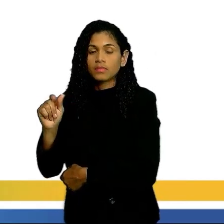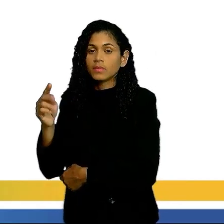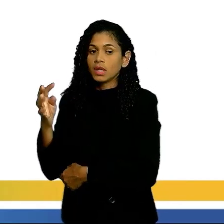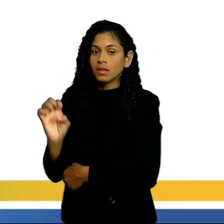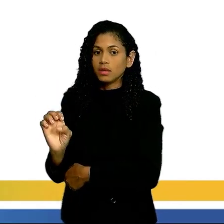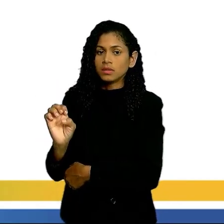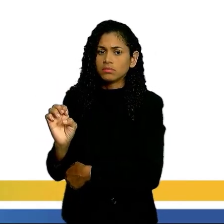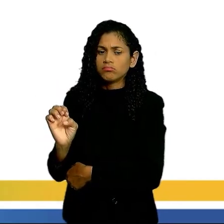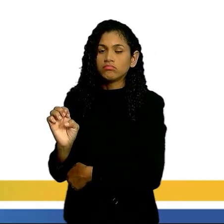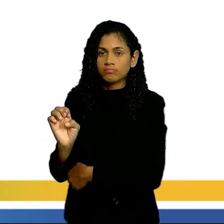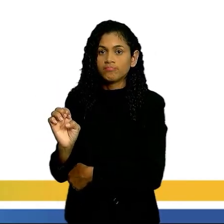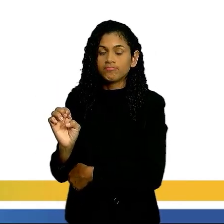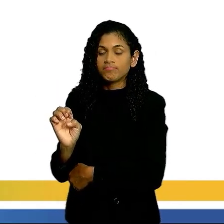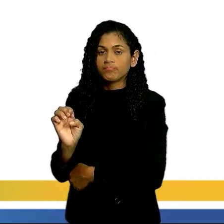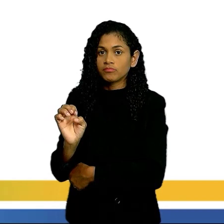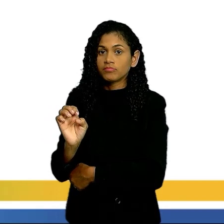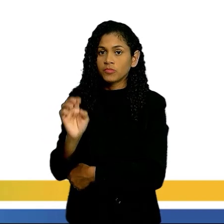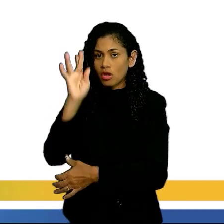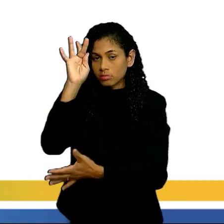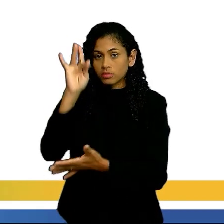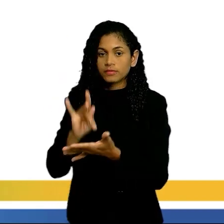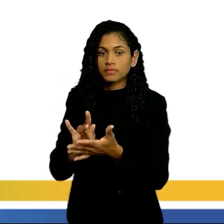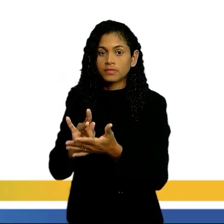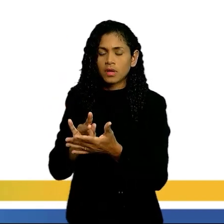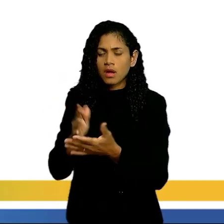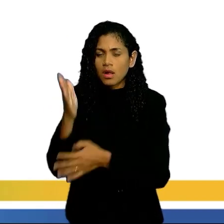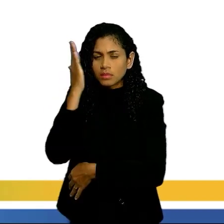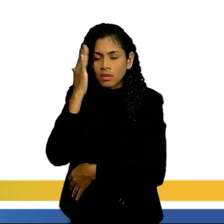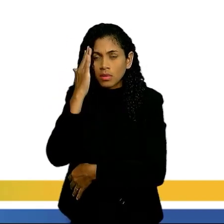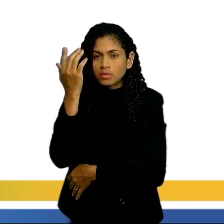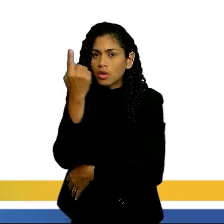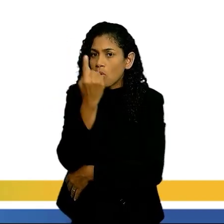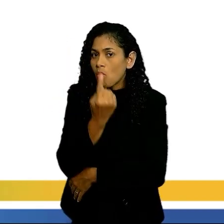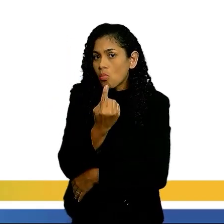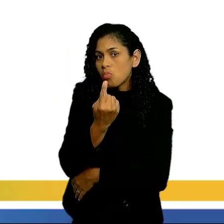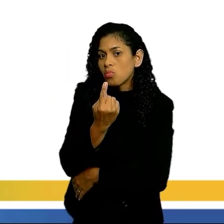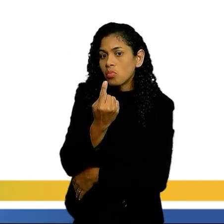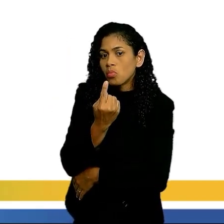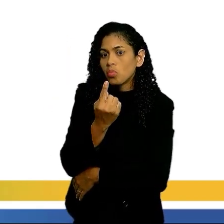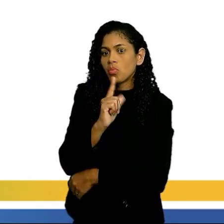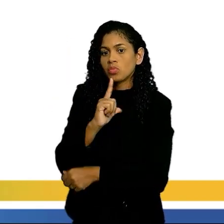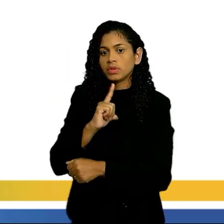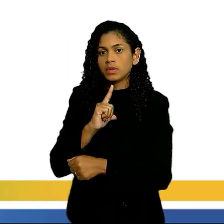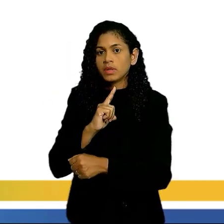0,2 grama, qual era a massa desse diamante?